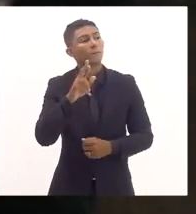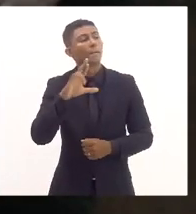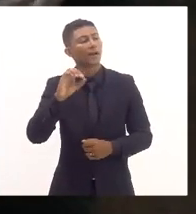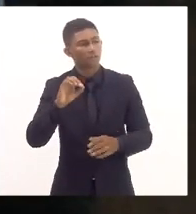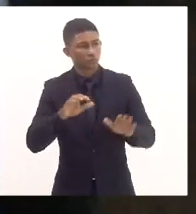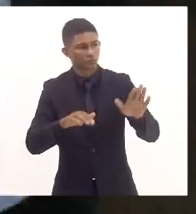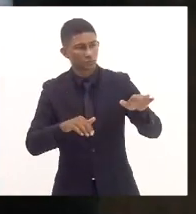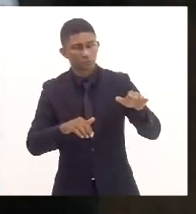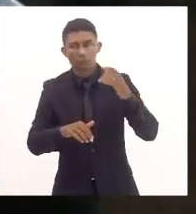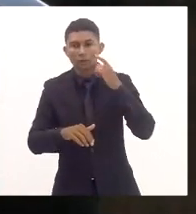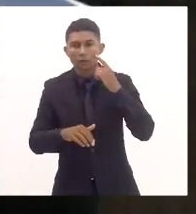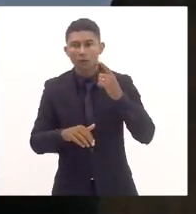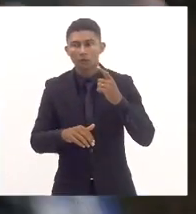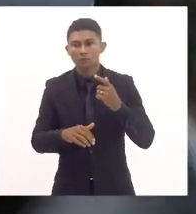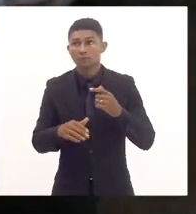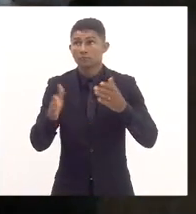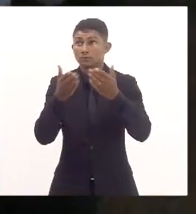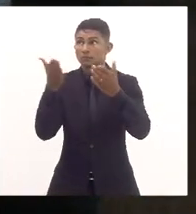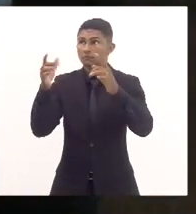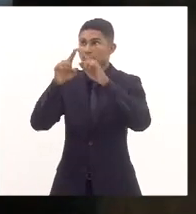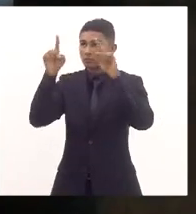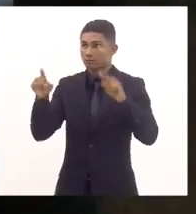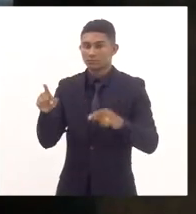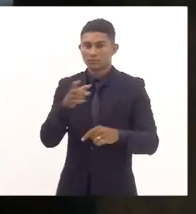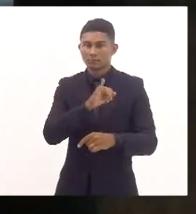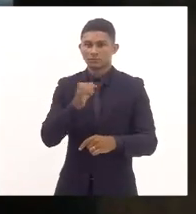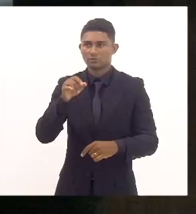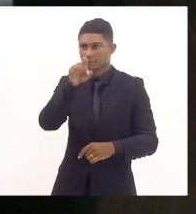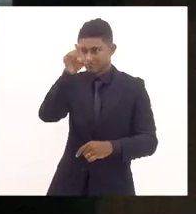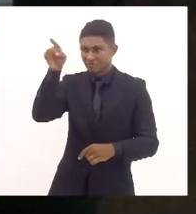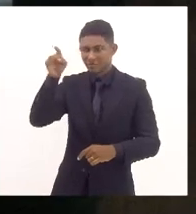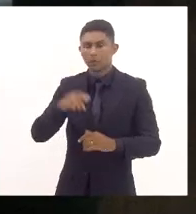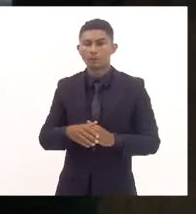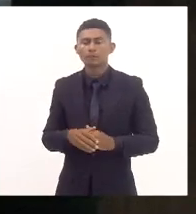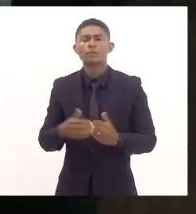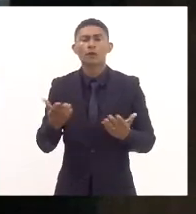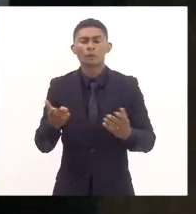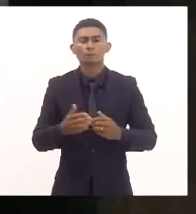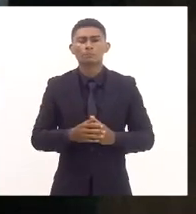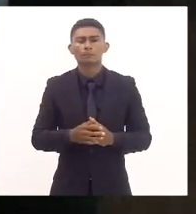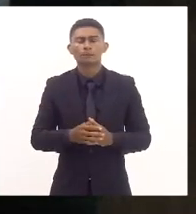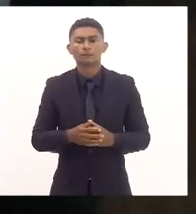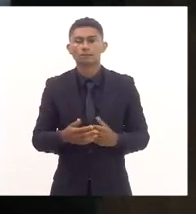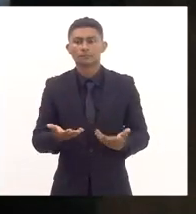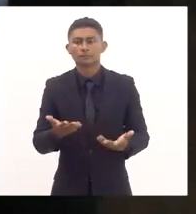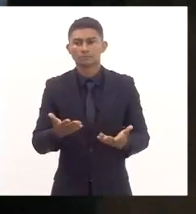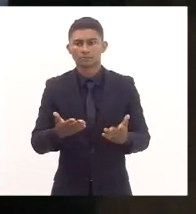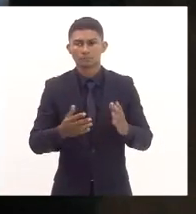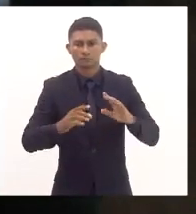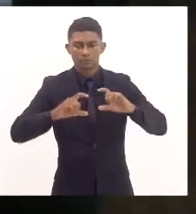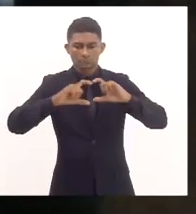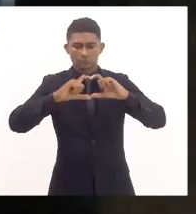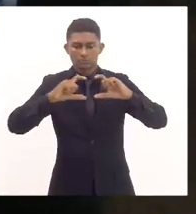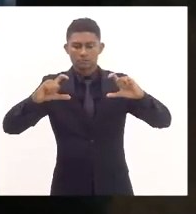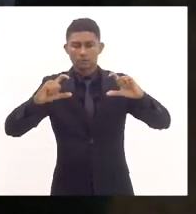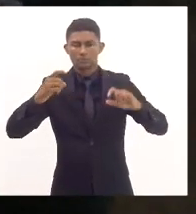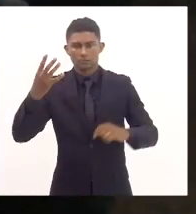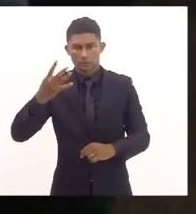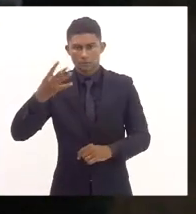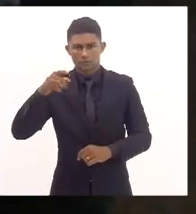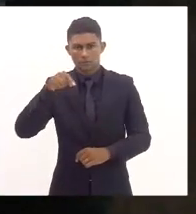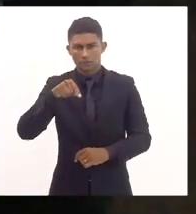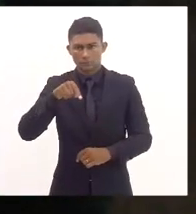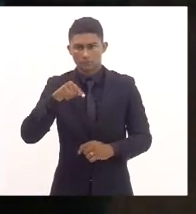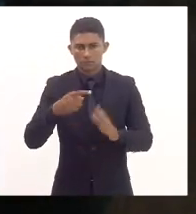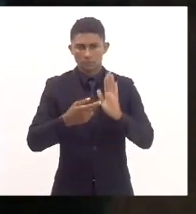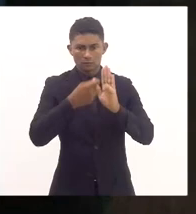e deixa colega de instrutores Márcio a questão é no Parágrafo 4º para